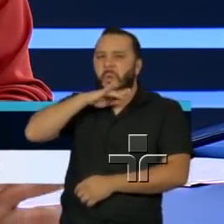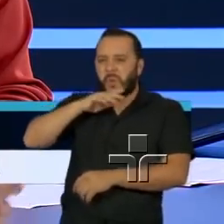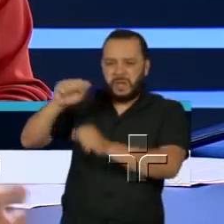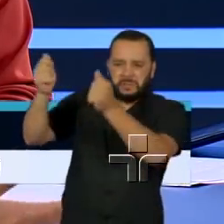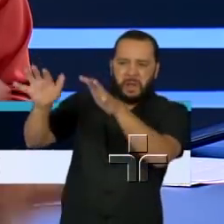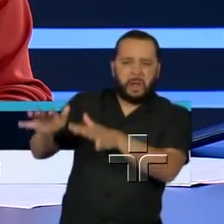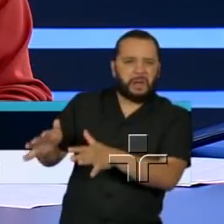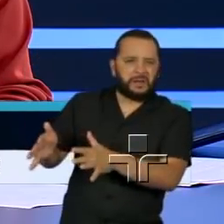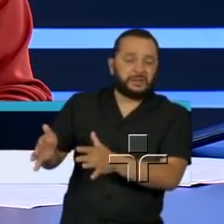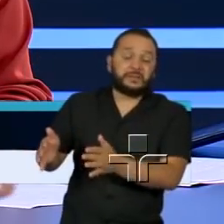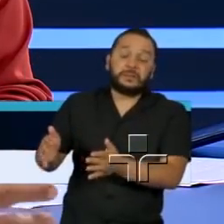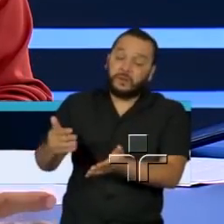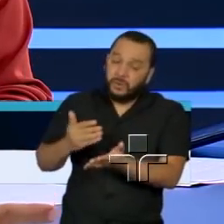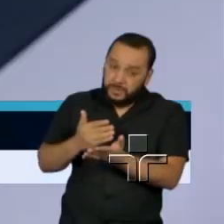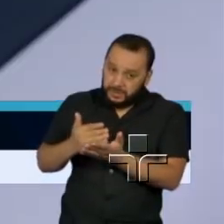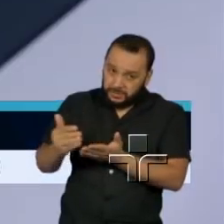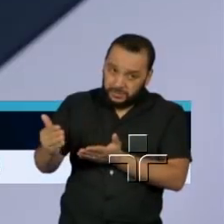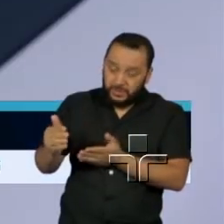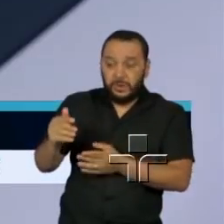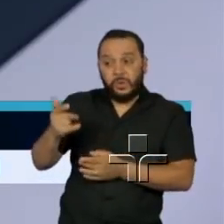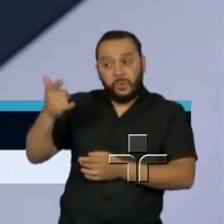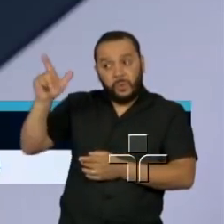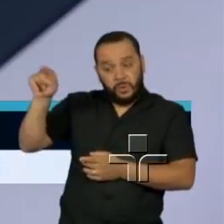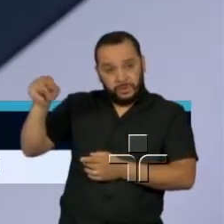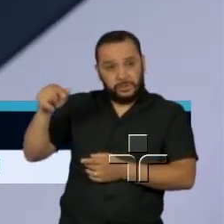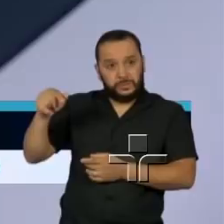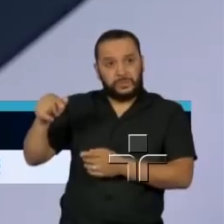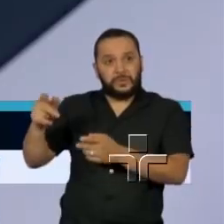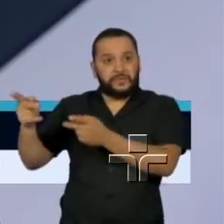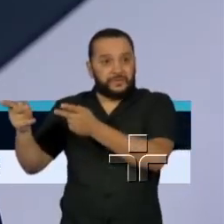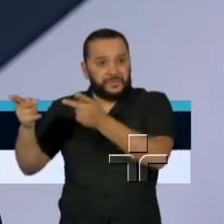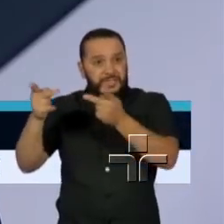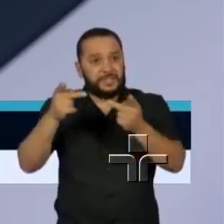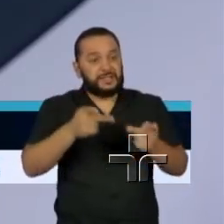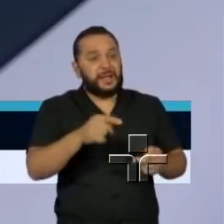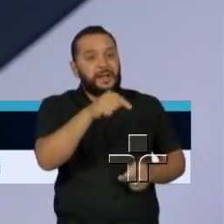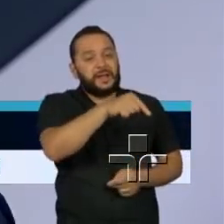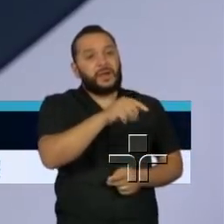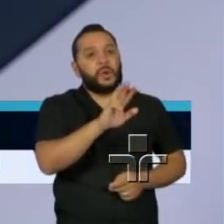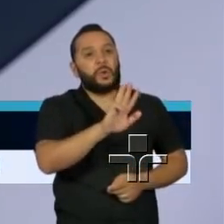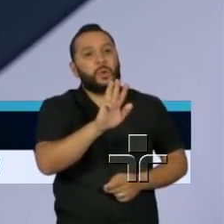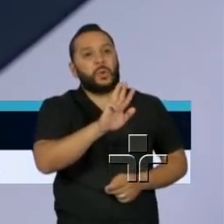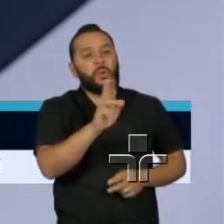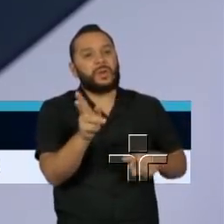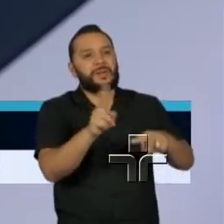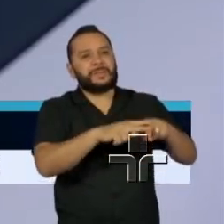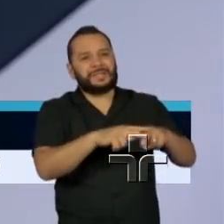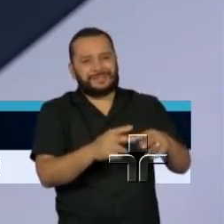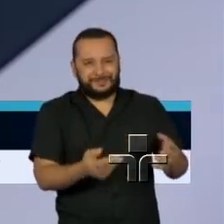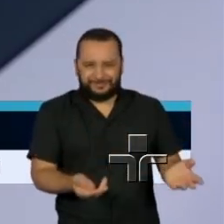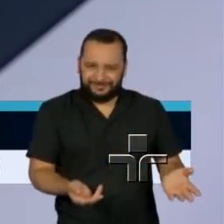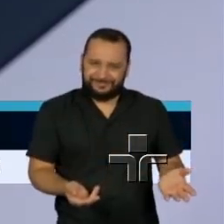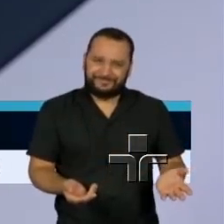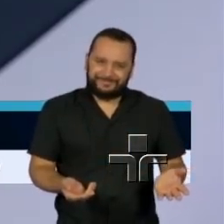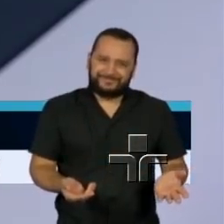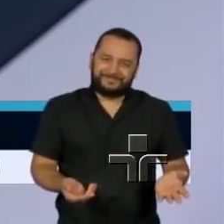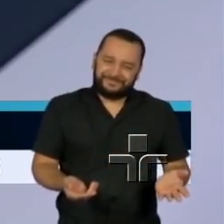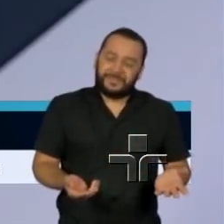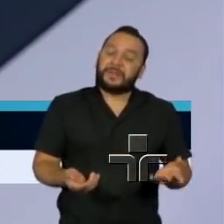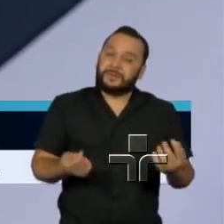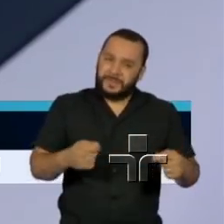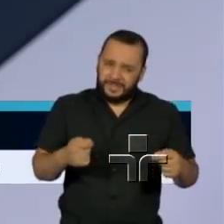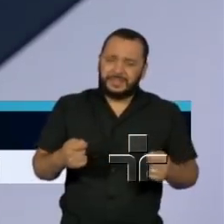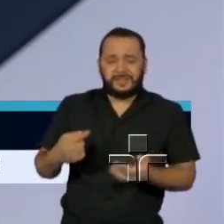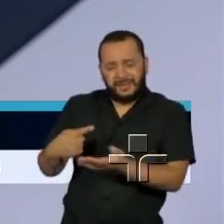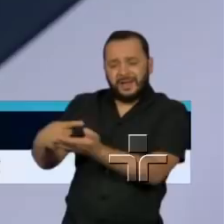começou. O outro veio aqui visitar o Lula na prisão. O Vila colocou muito bem, tem que chegar a um meio